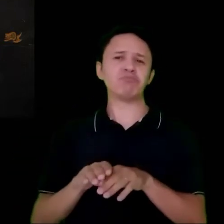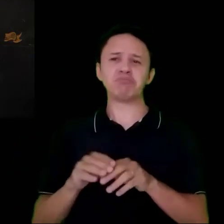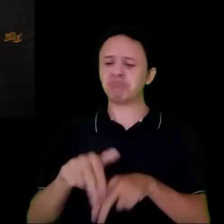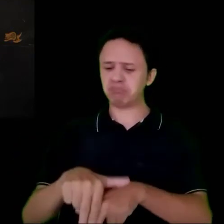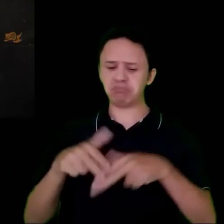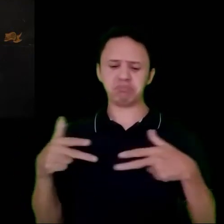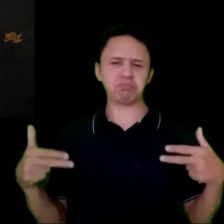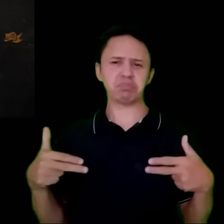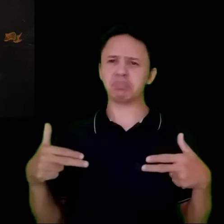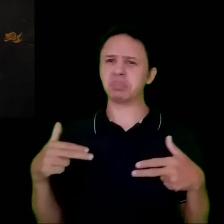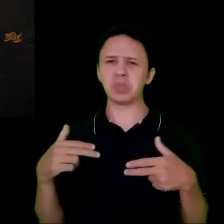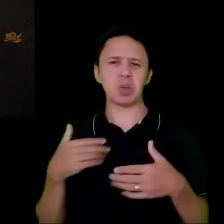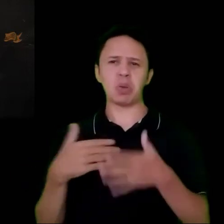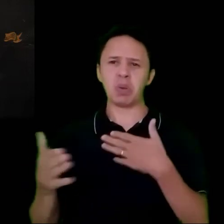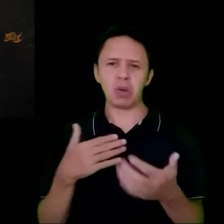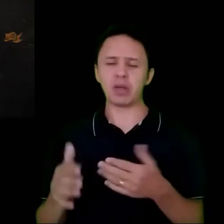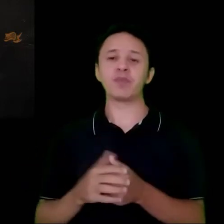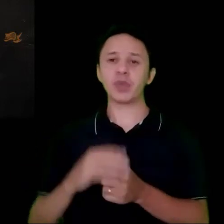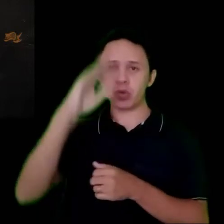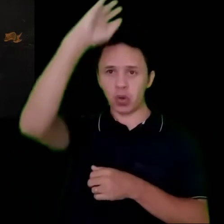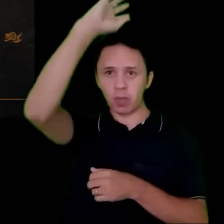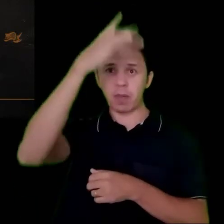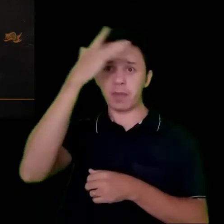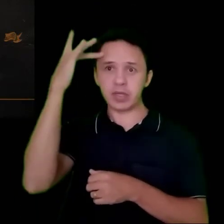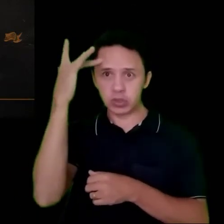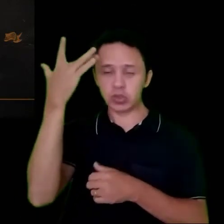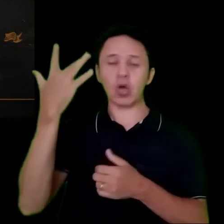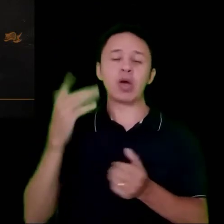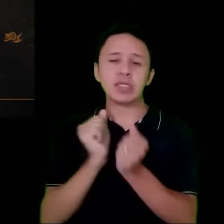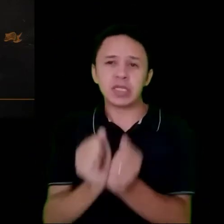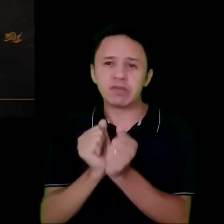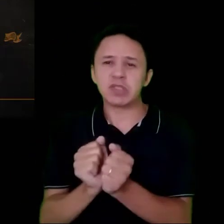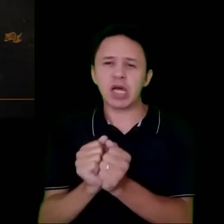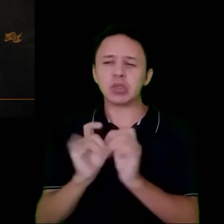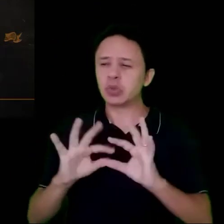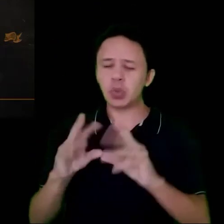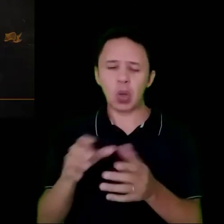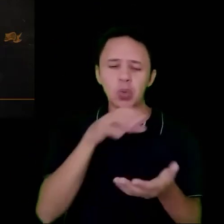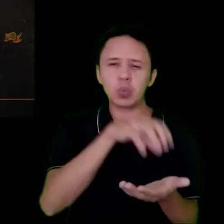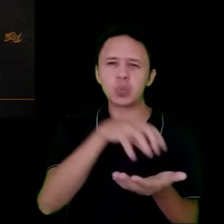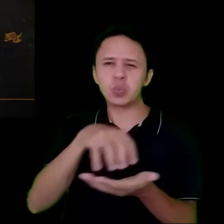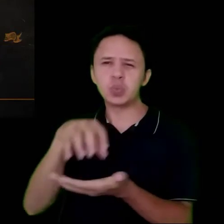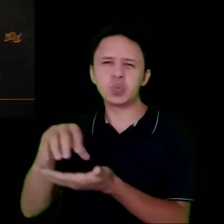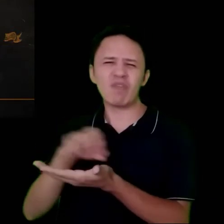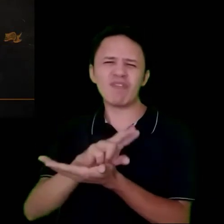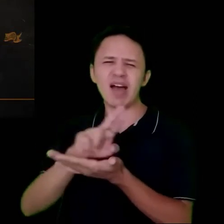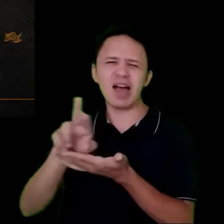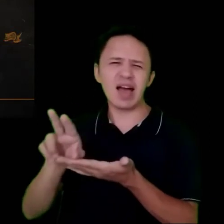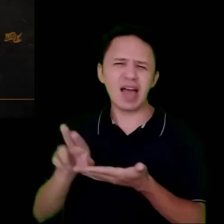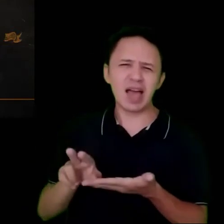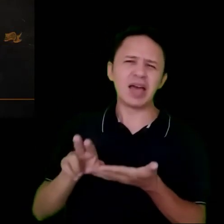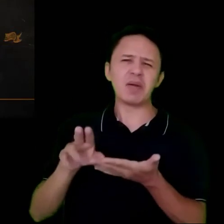restrições étnicas ou geográficas. Em Roma, pessoas escravizadas eram romanas, germânicas, celtas, cartagineses,